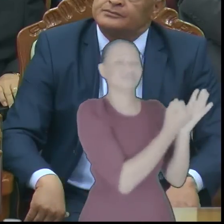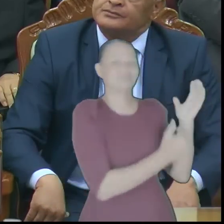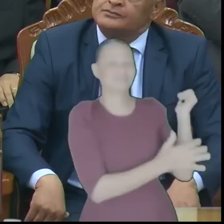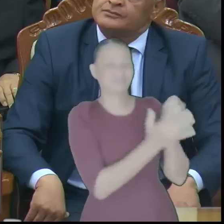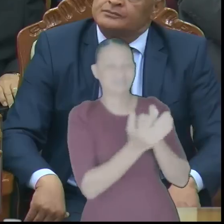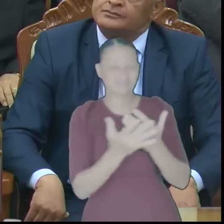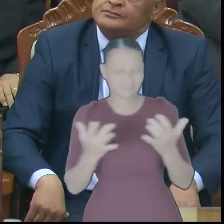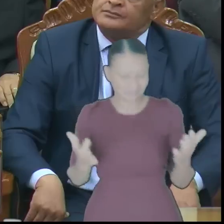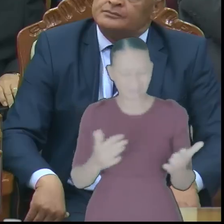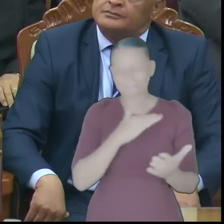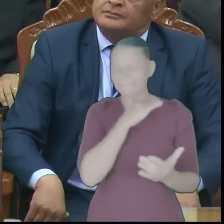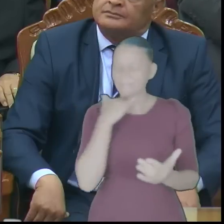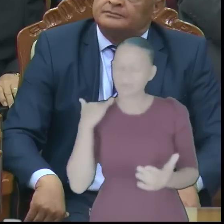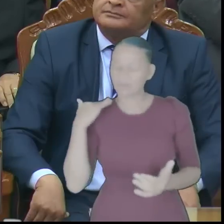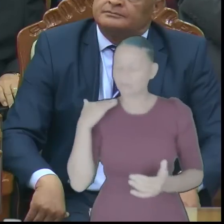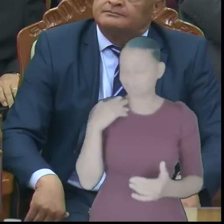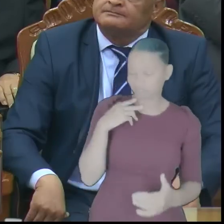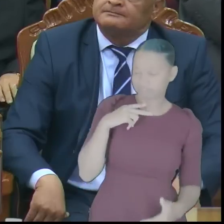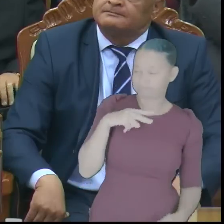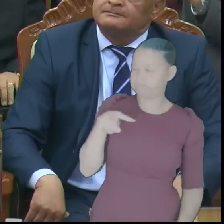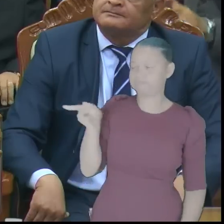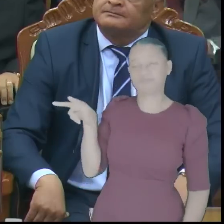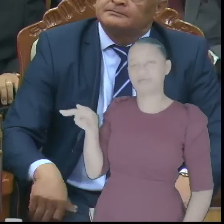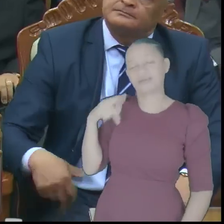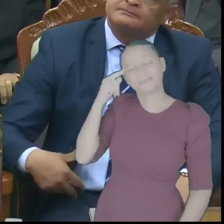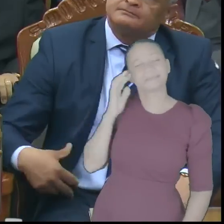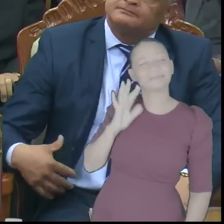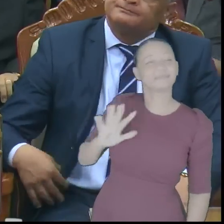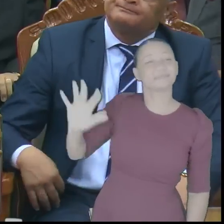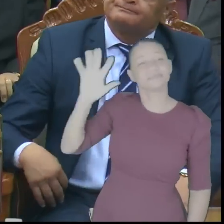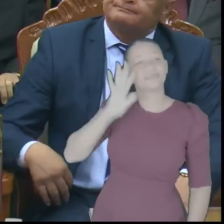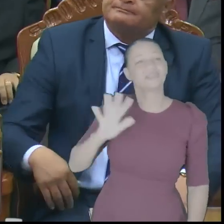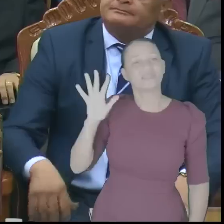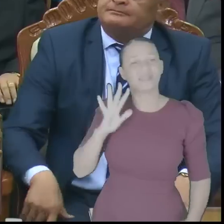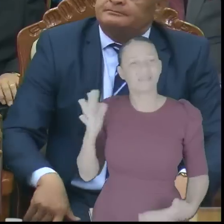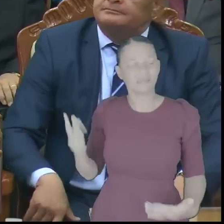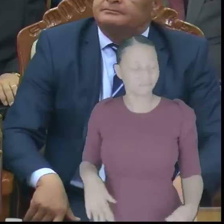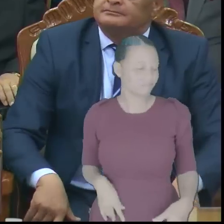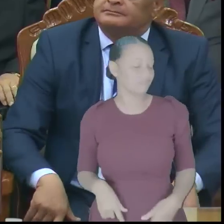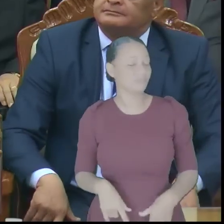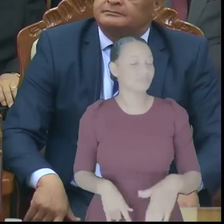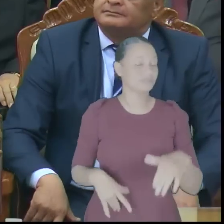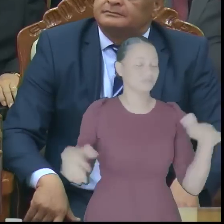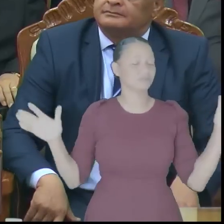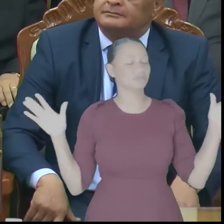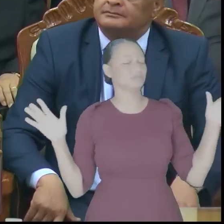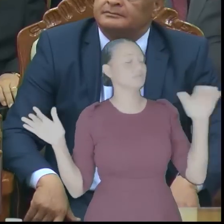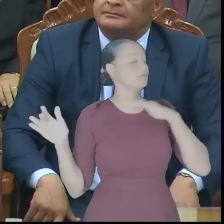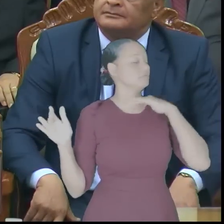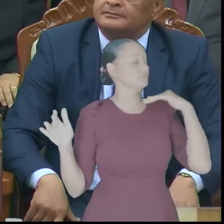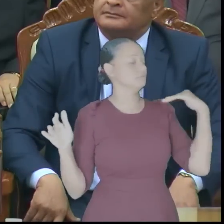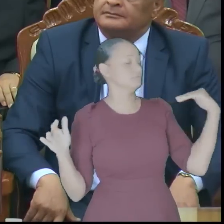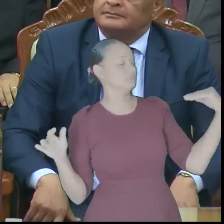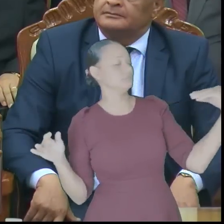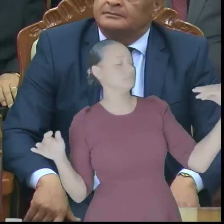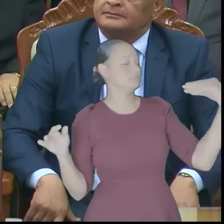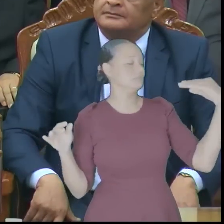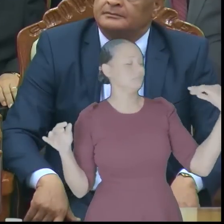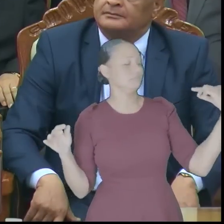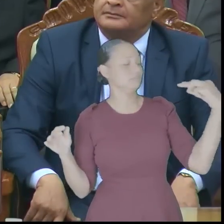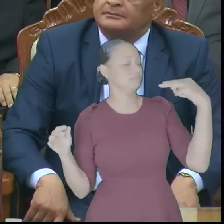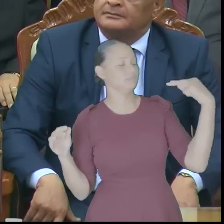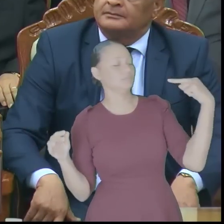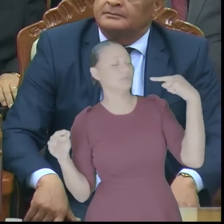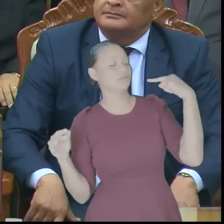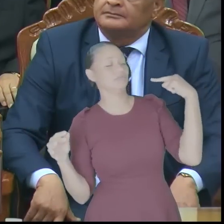olhando para Jesus. Irmãos, isso é conjectura de pregador. Eu imagino a morte olhando para ele dizendo: se ele se entregar, eu vou ter um